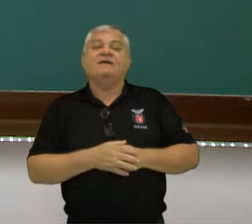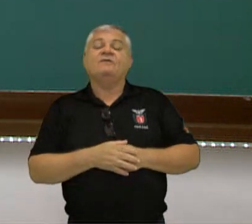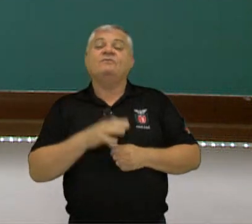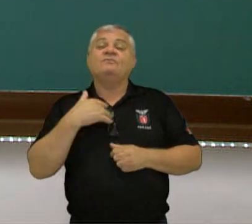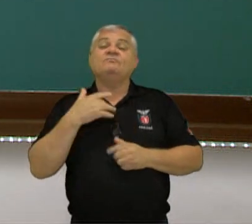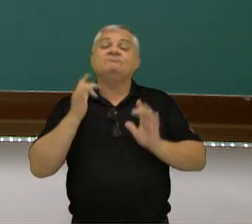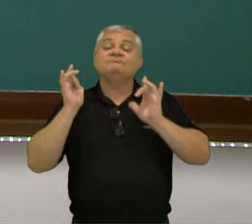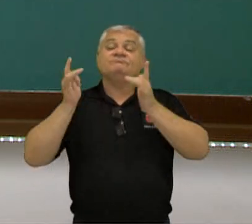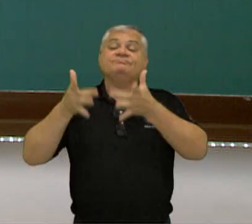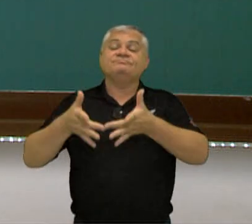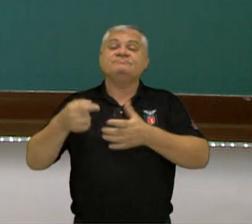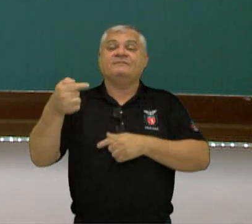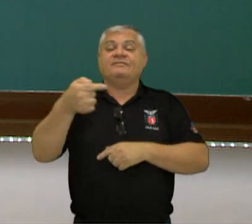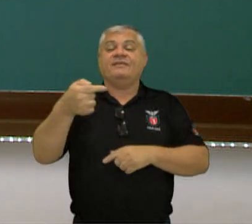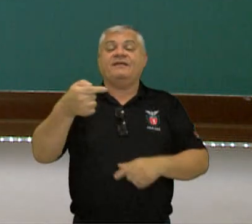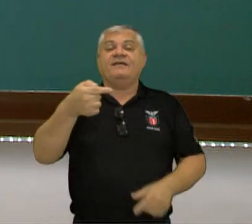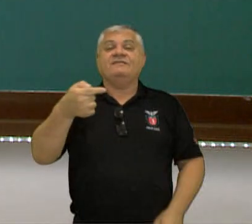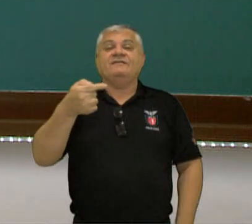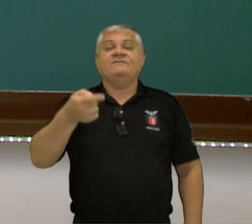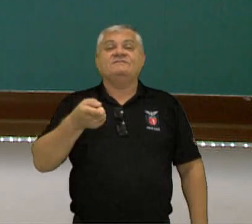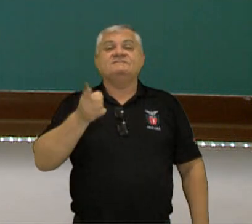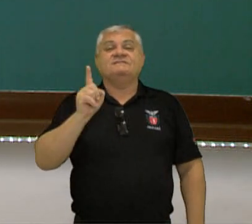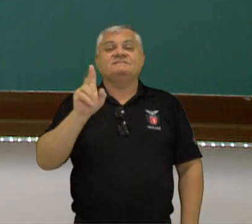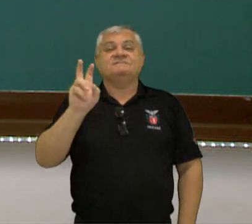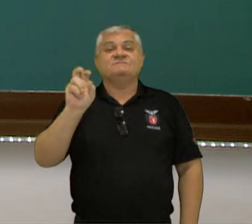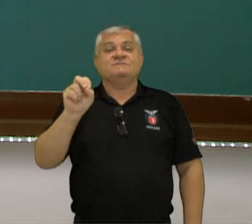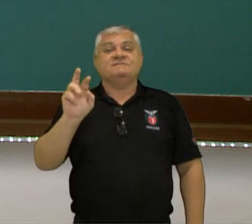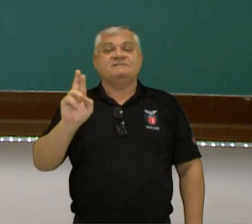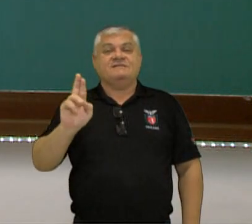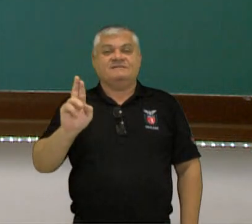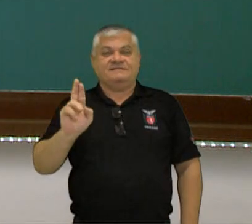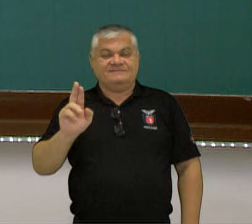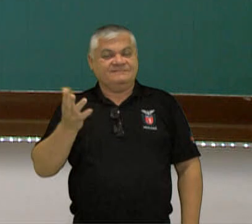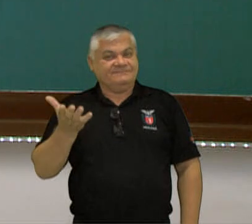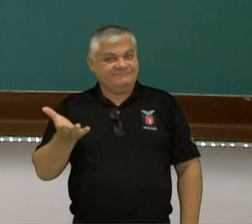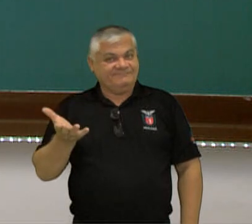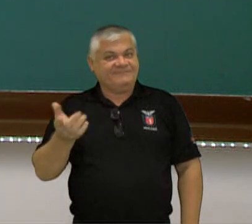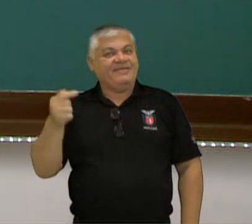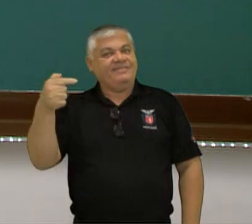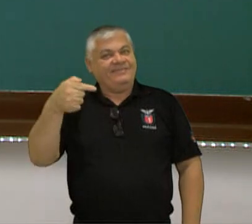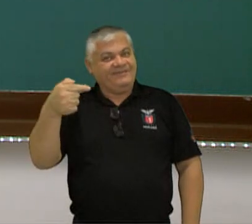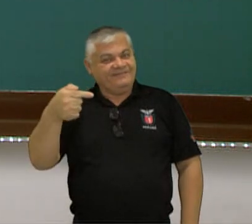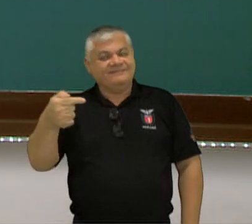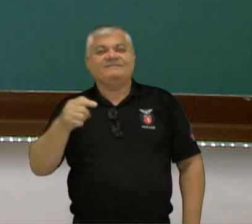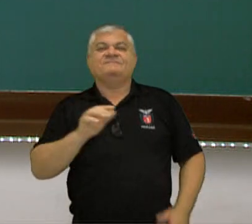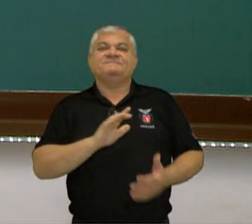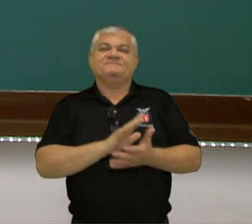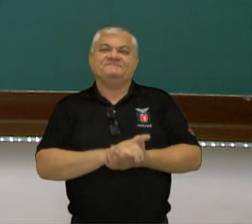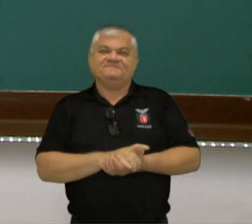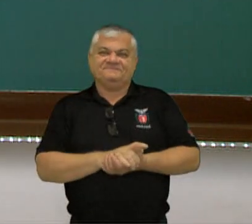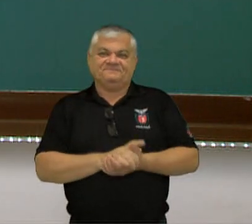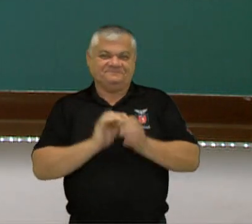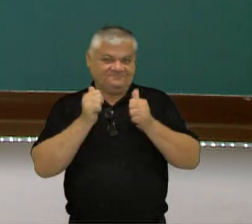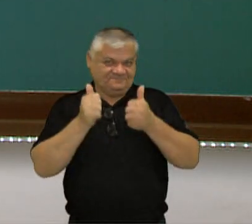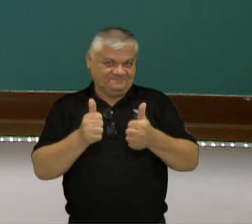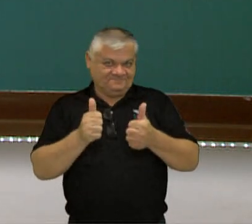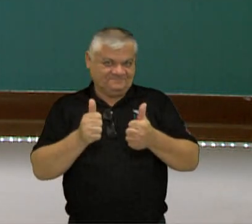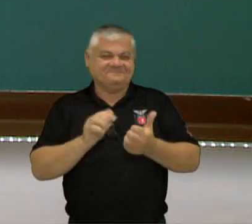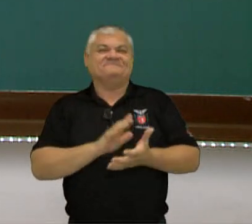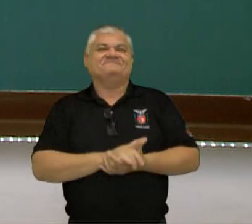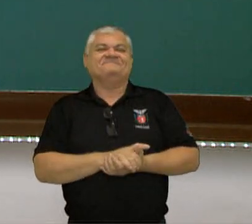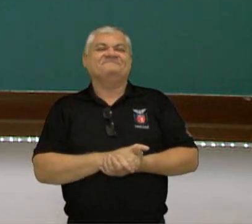ficou negativo com uma dívida de 150 reais. Negativo, dívida. Tudo bem?